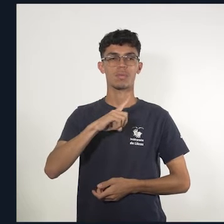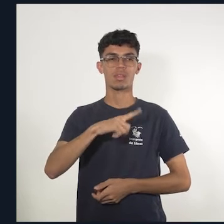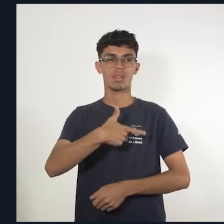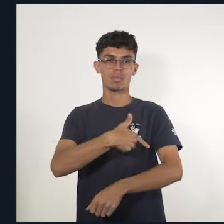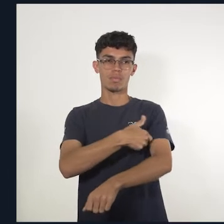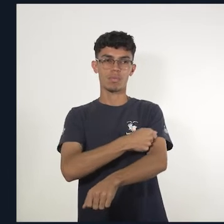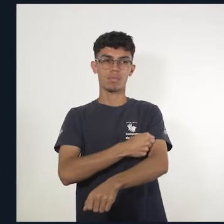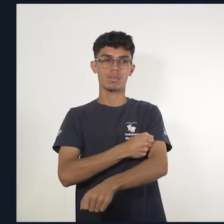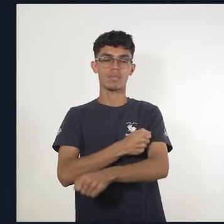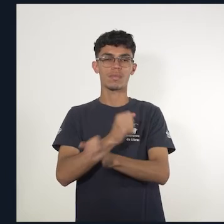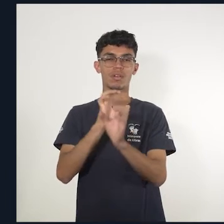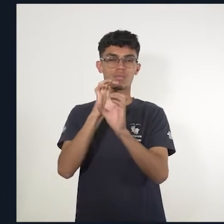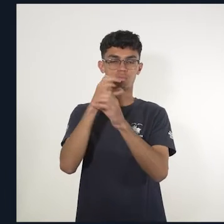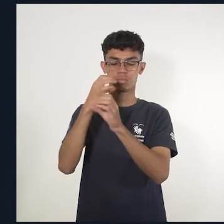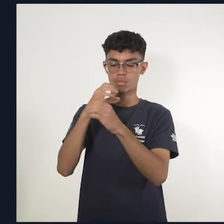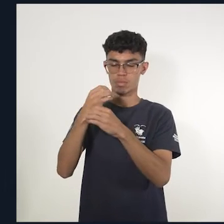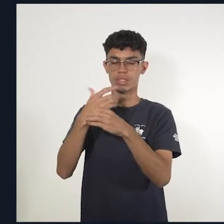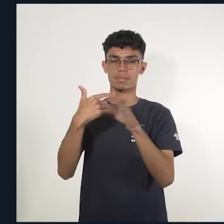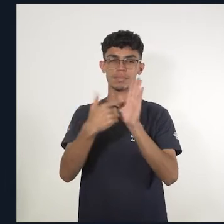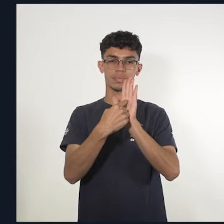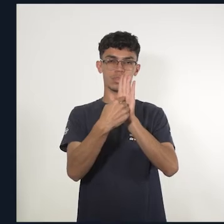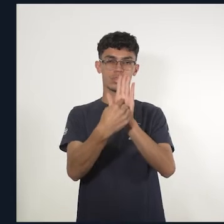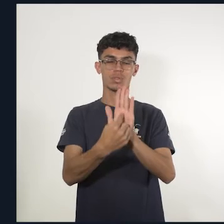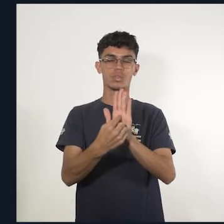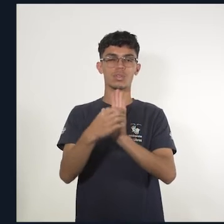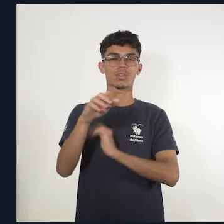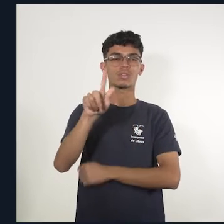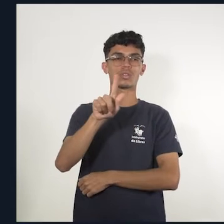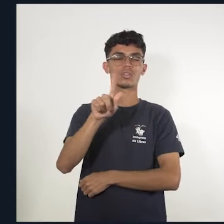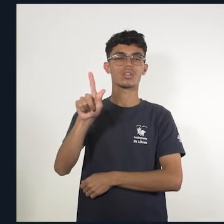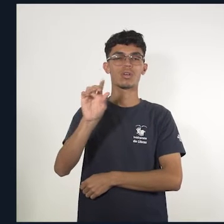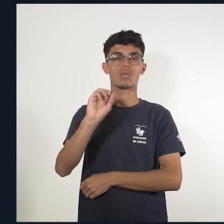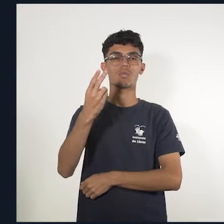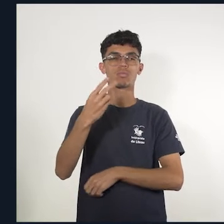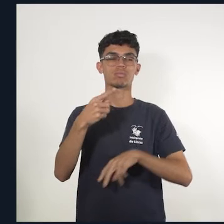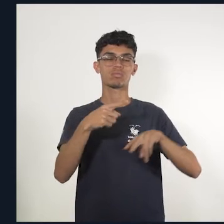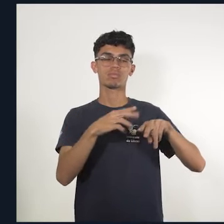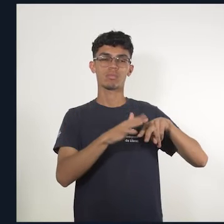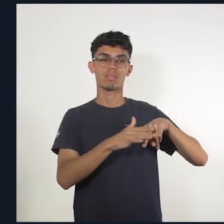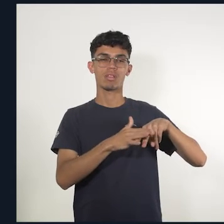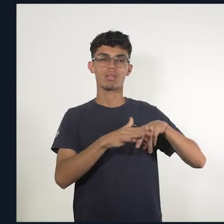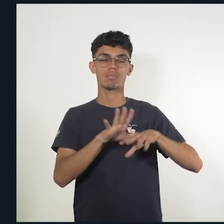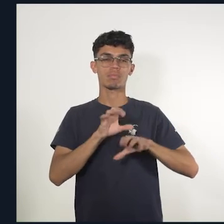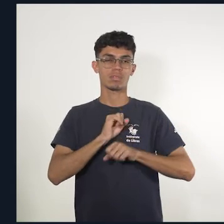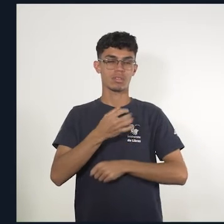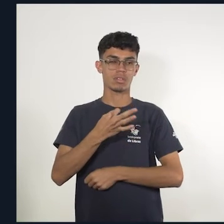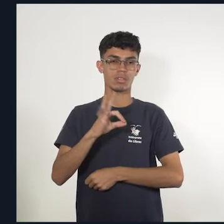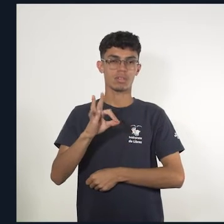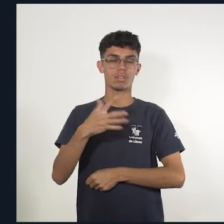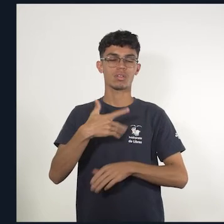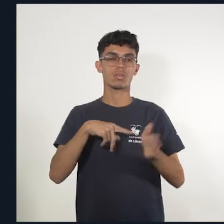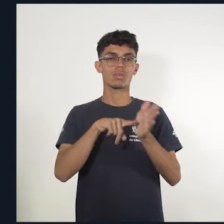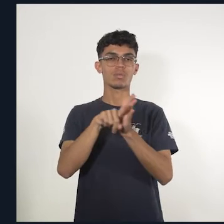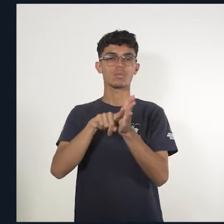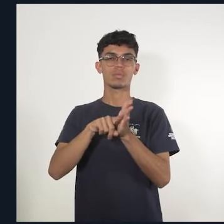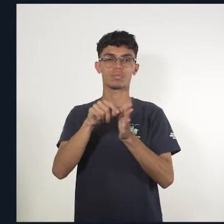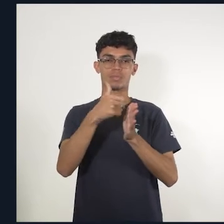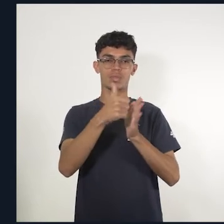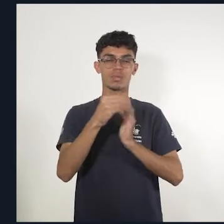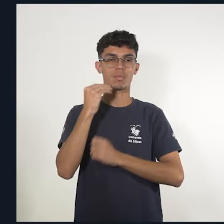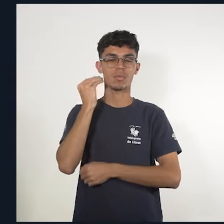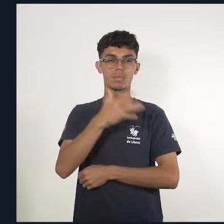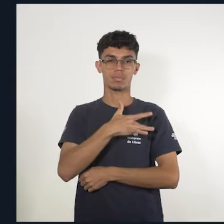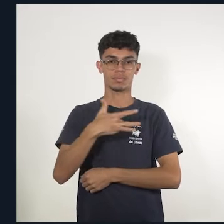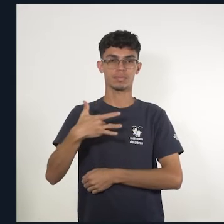foi considerado reagente, se apresentou IgM ou IgG, ou anticorpos totais, e os exames processados foram